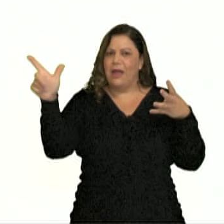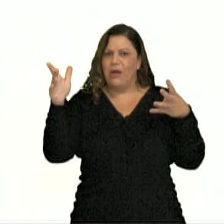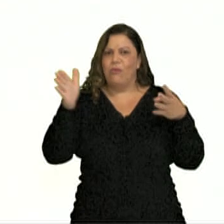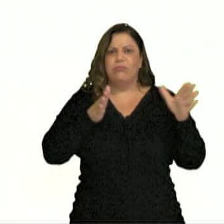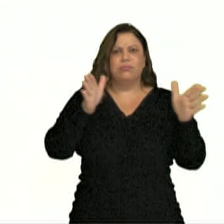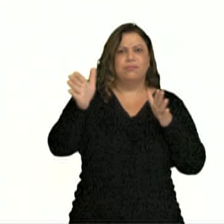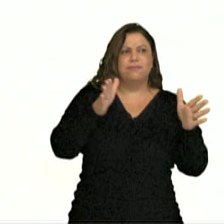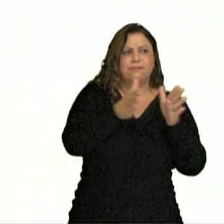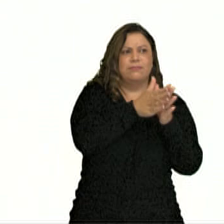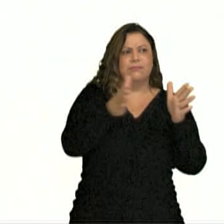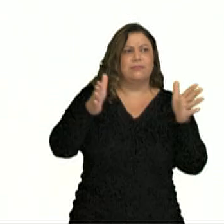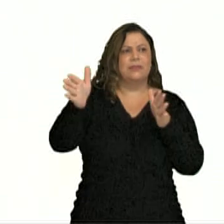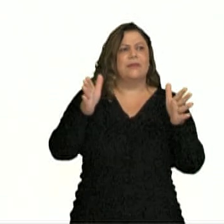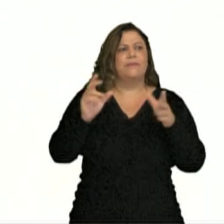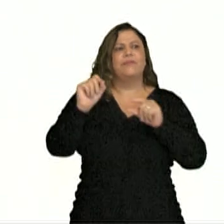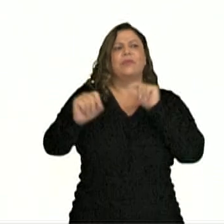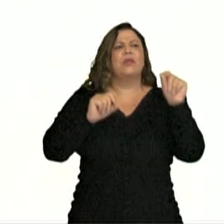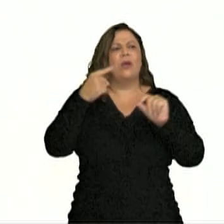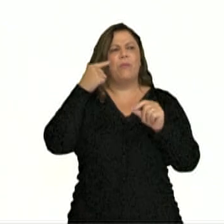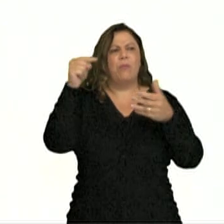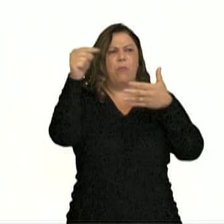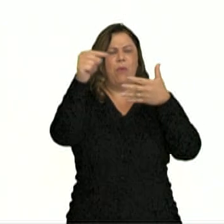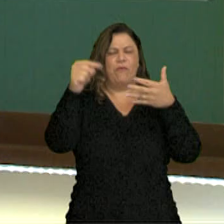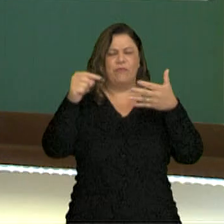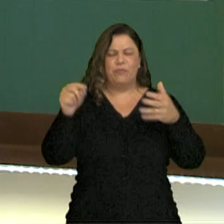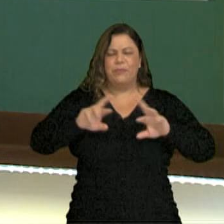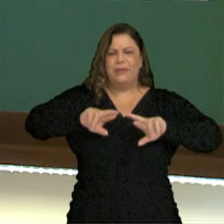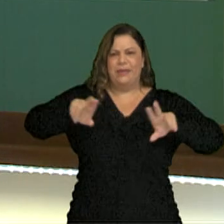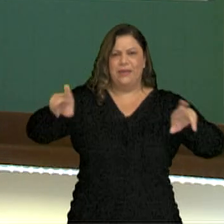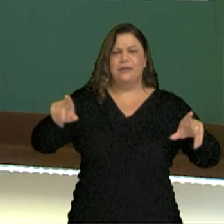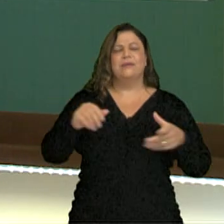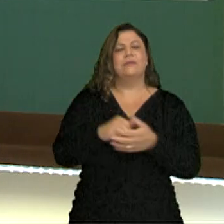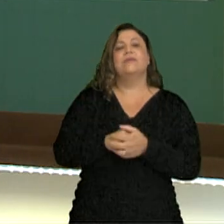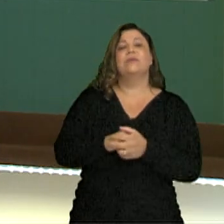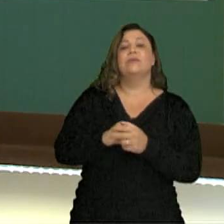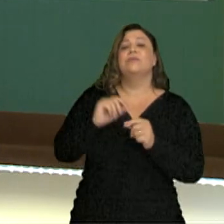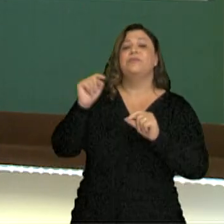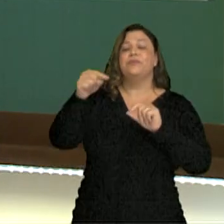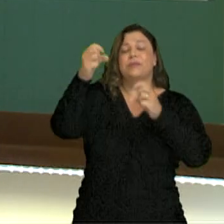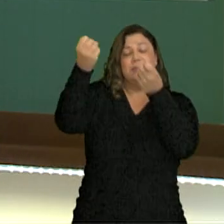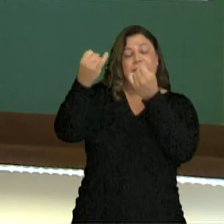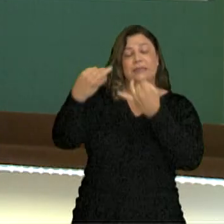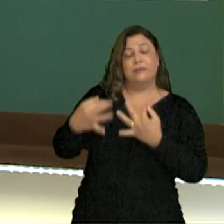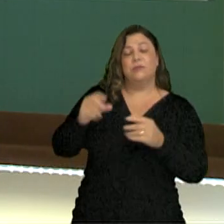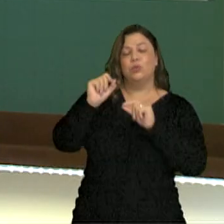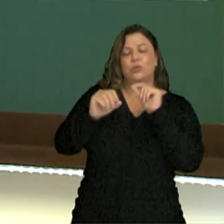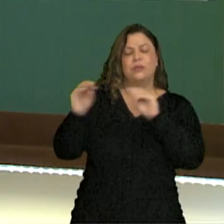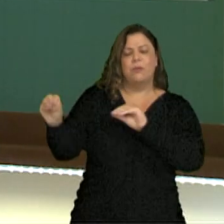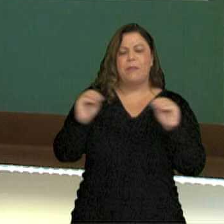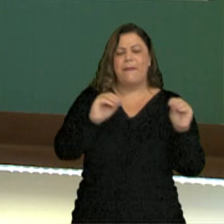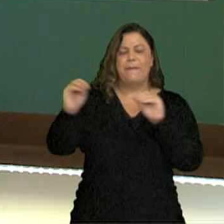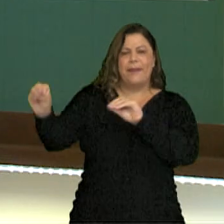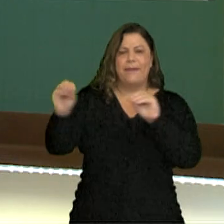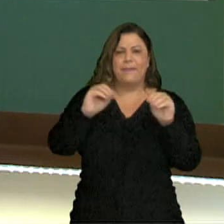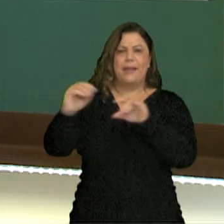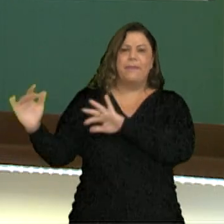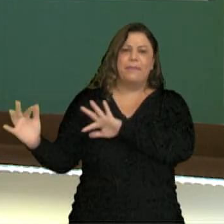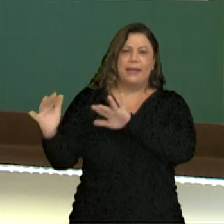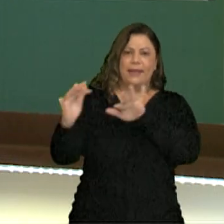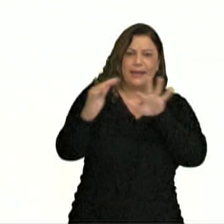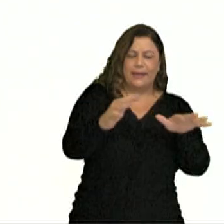pendular, você já ouviu falar? Pois bem, vamos aqui. O que são movimentos migratórios? Em